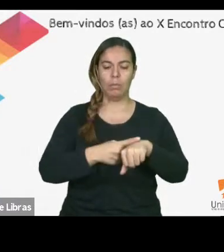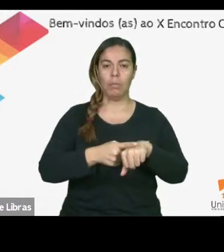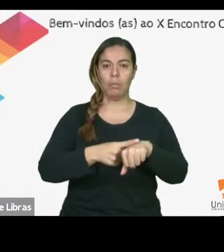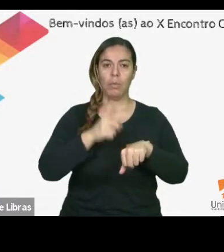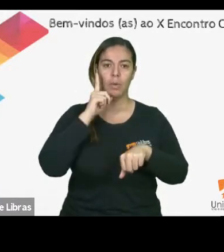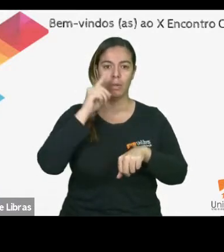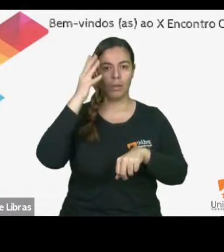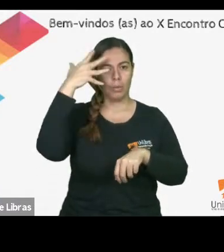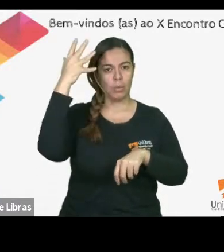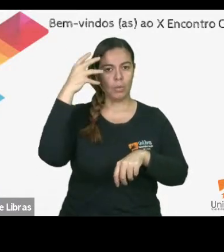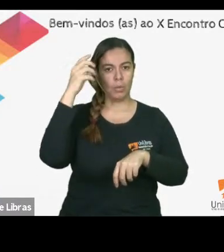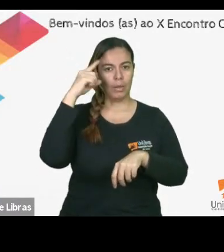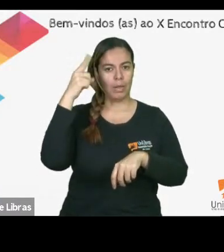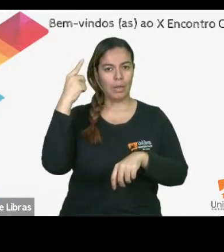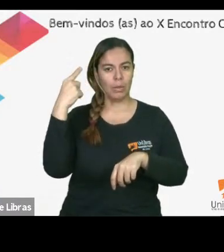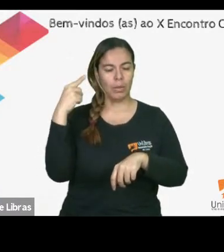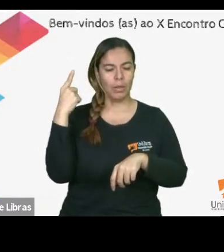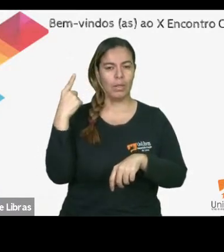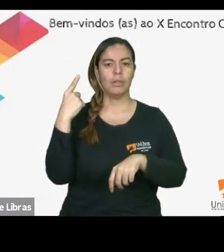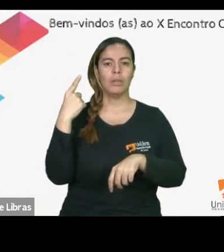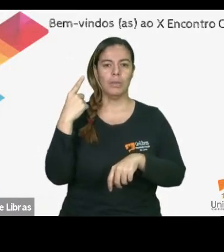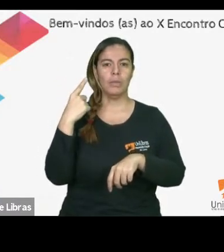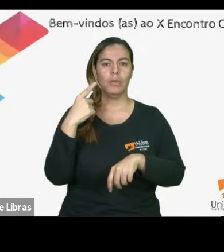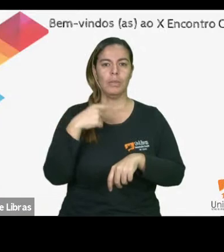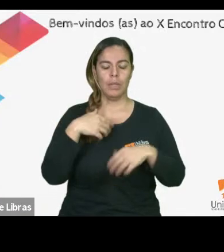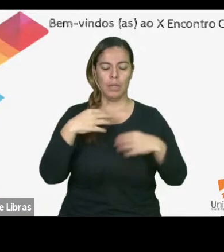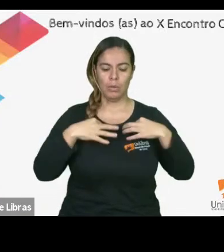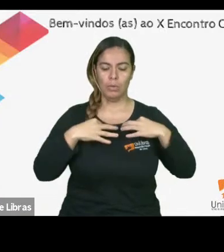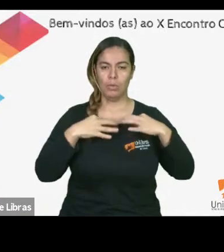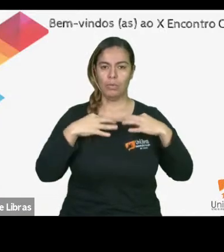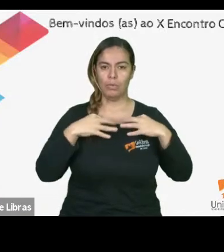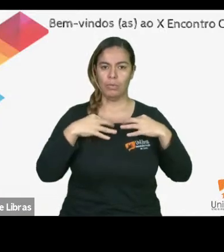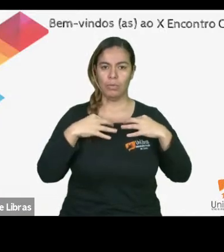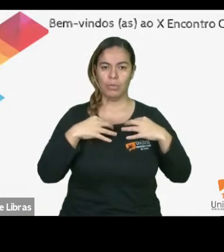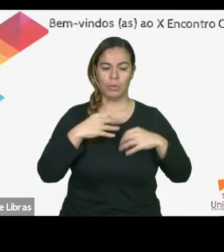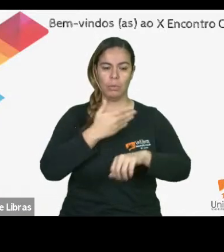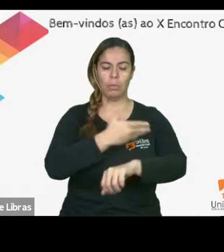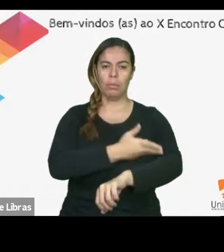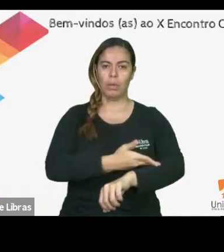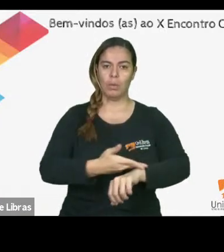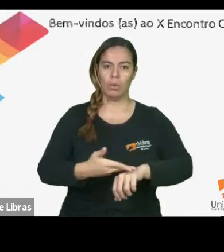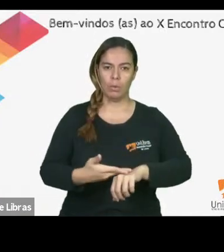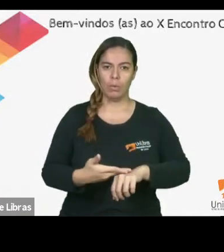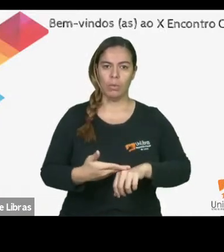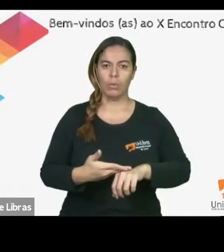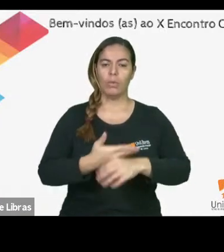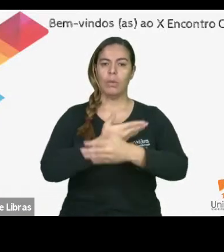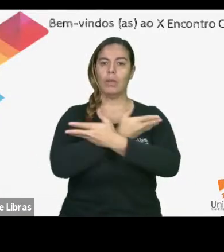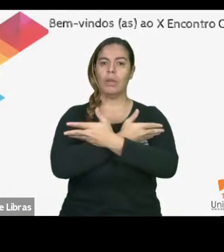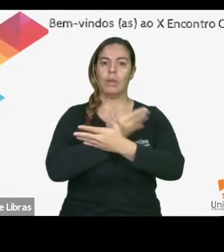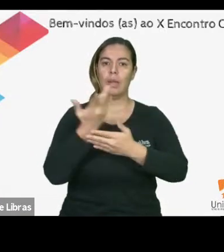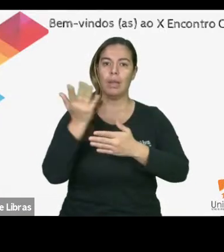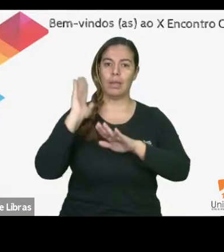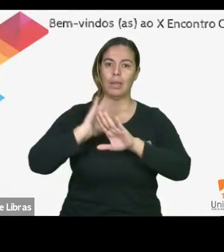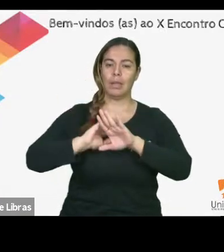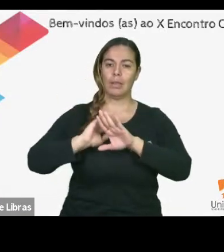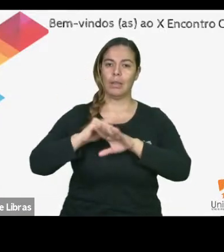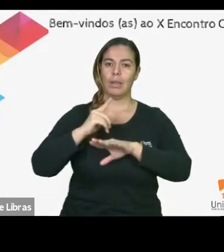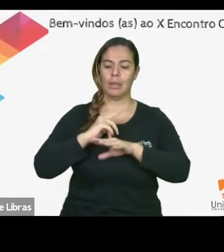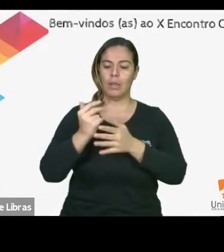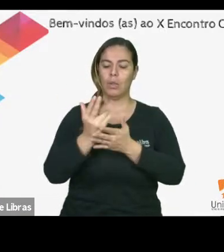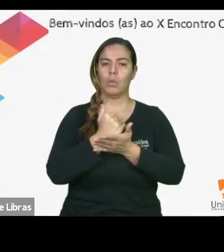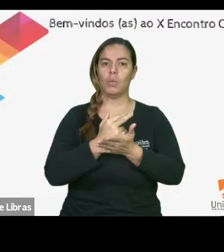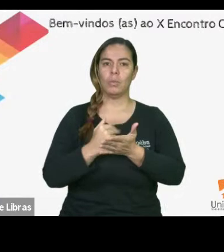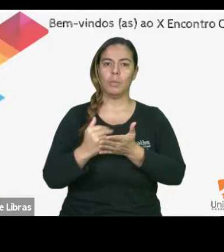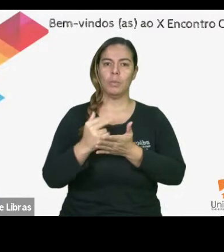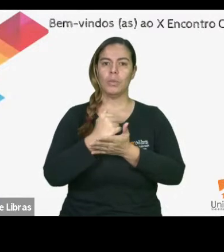encaracolado, e estou vestindo uma camisa branca, e atrás tem um desenho, uma pintura de uma